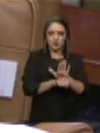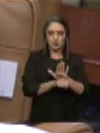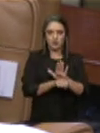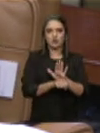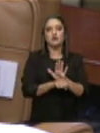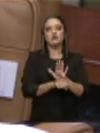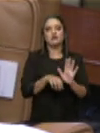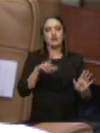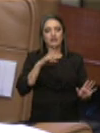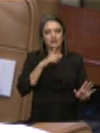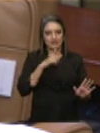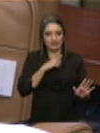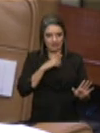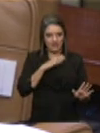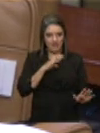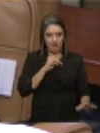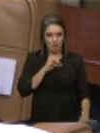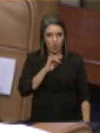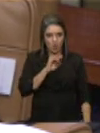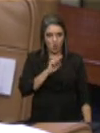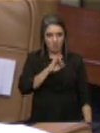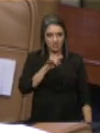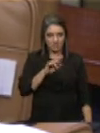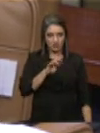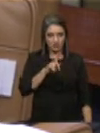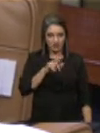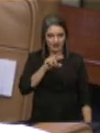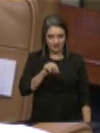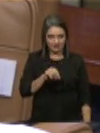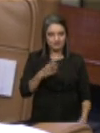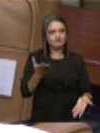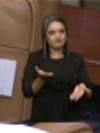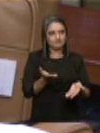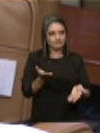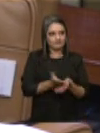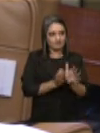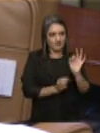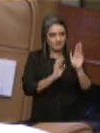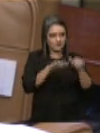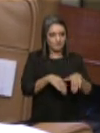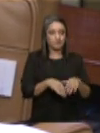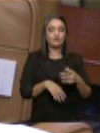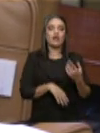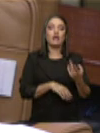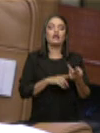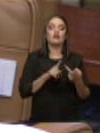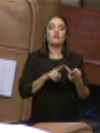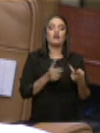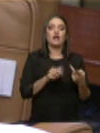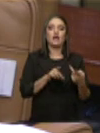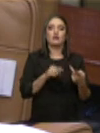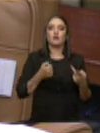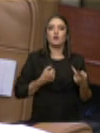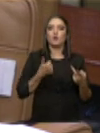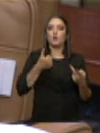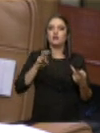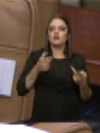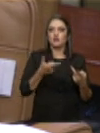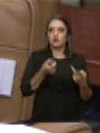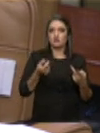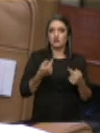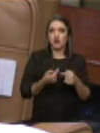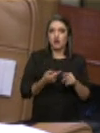julgada e antes do julgamento pelo Supremo da DI 15 de 2007, precisamente